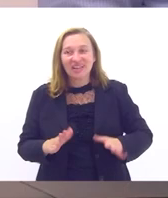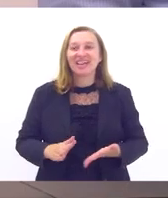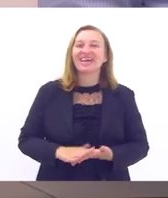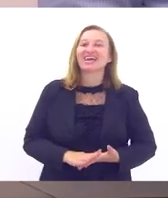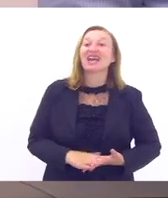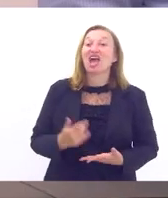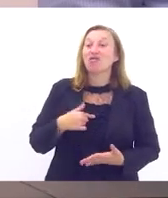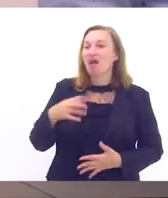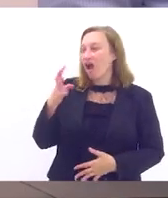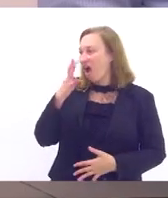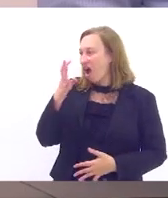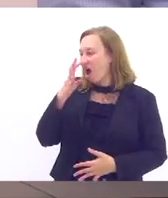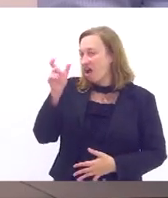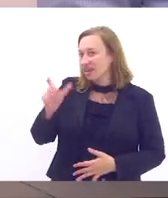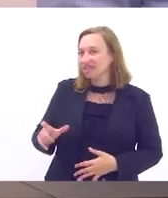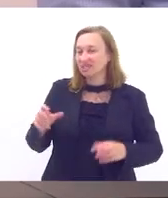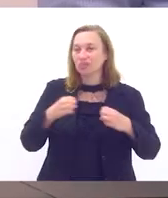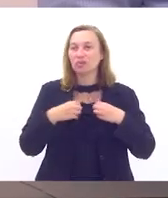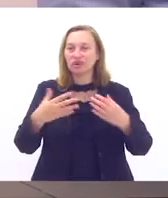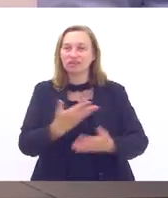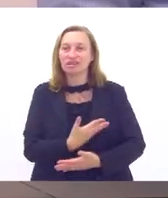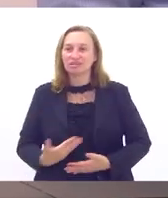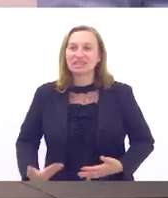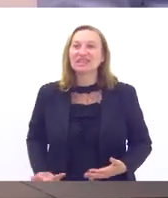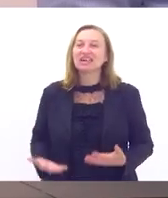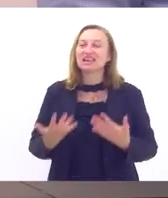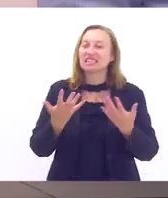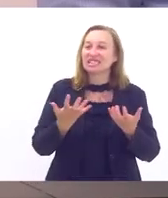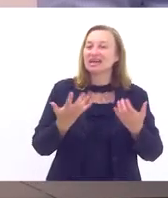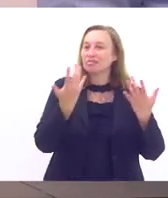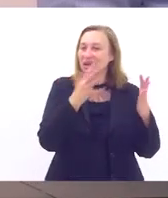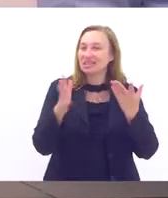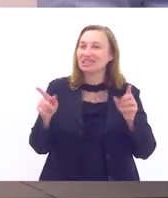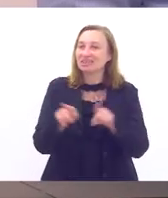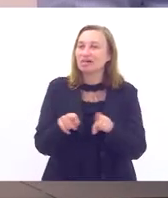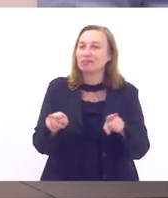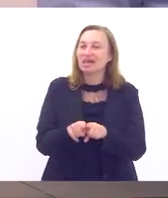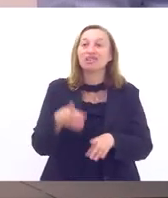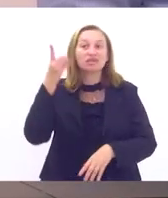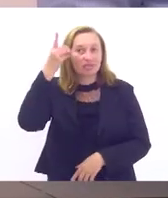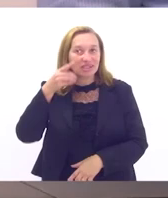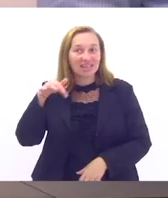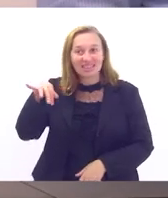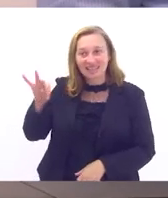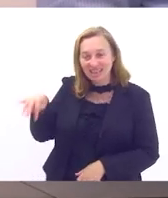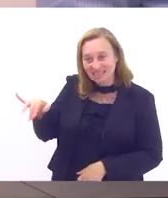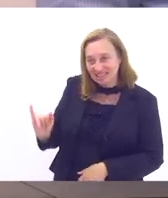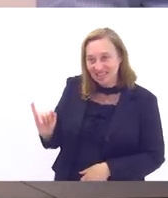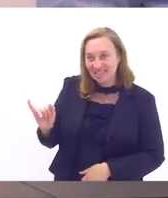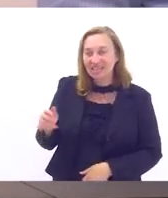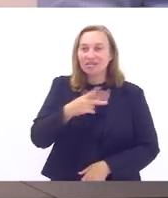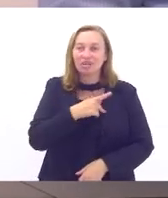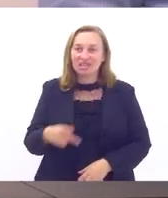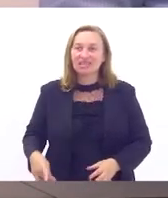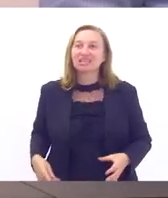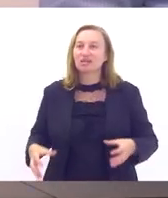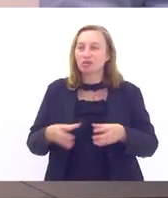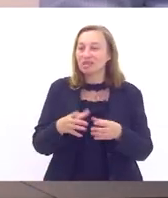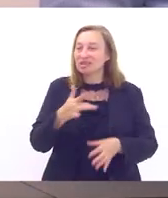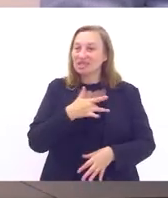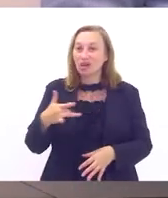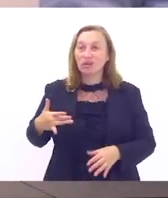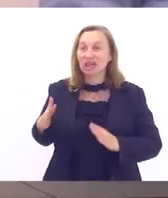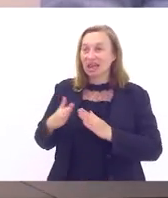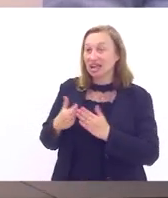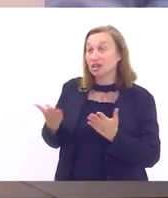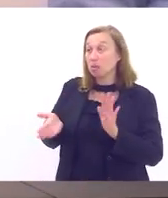Eu fiquei impressionado aqui com a audiência, queria cumprimentar também o deputado Tandi, presidente da Comissão de Saúde da Casa, até propor